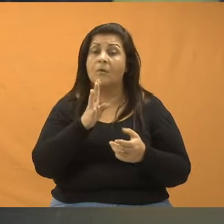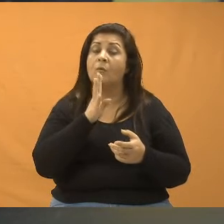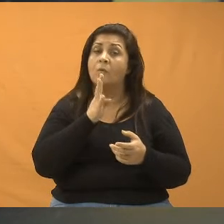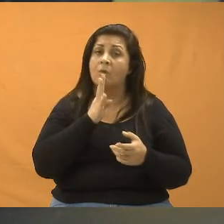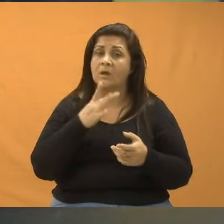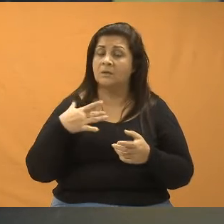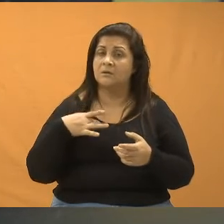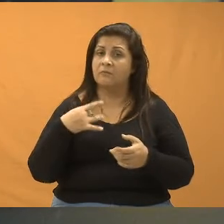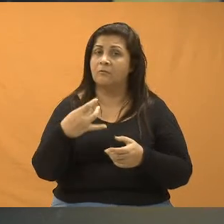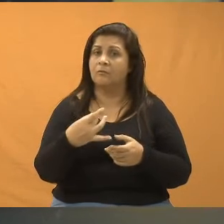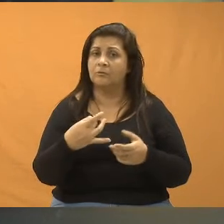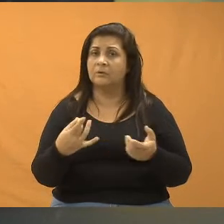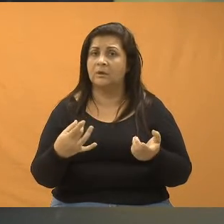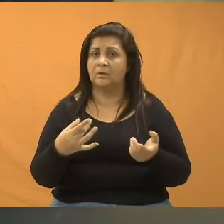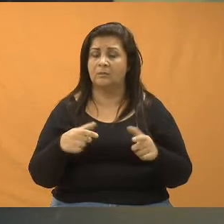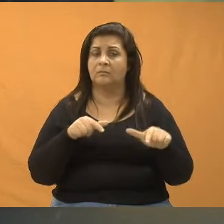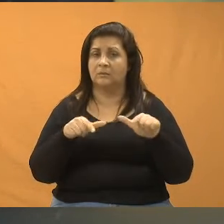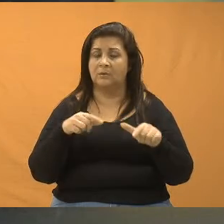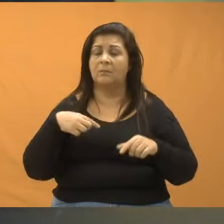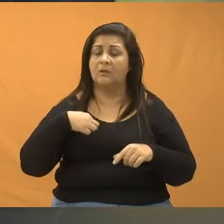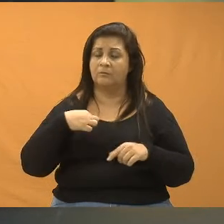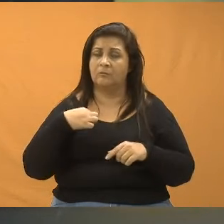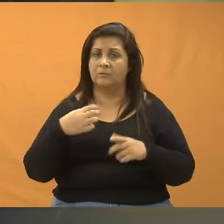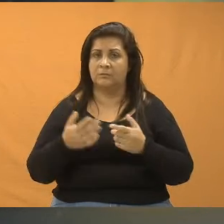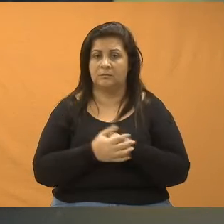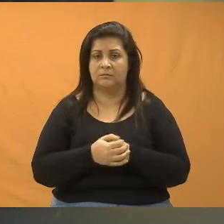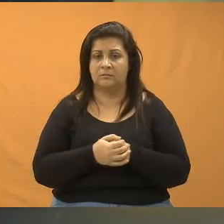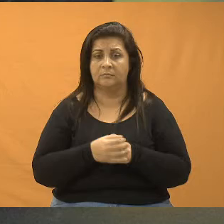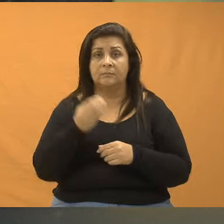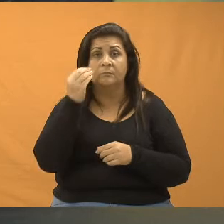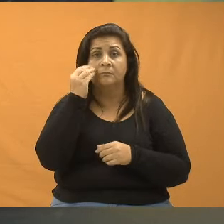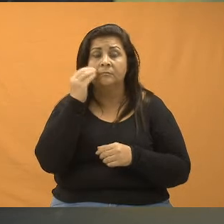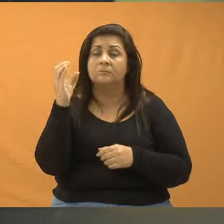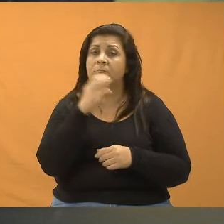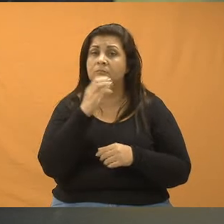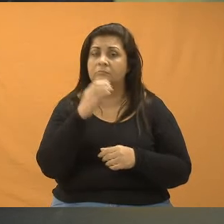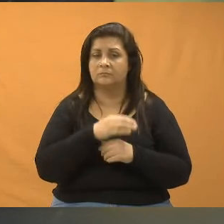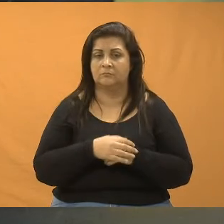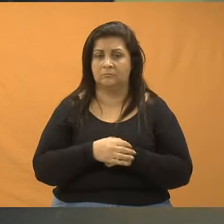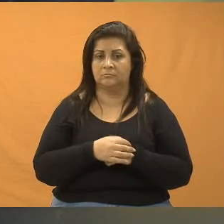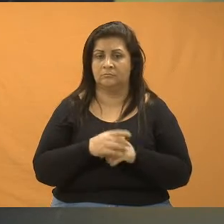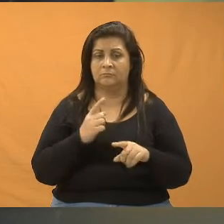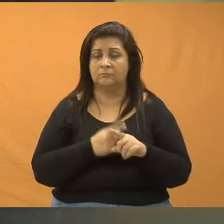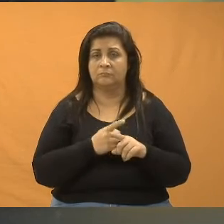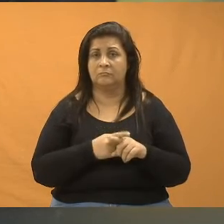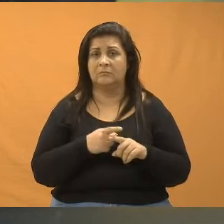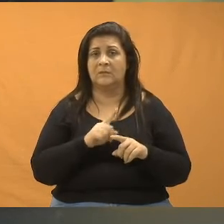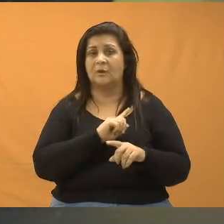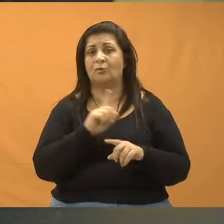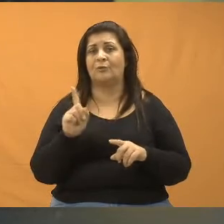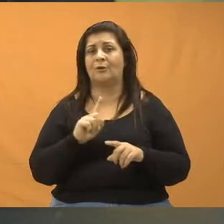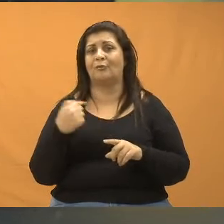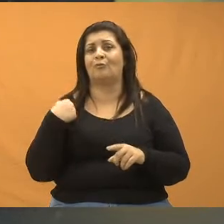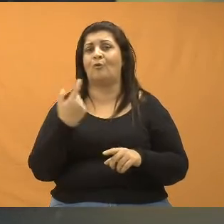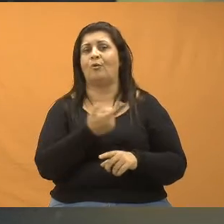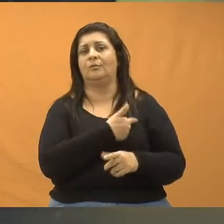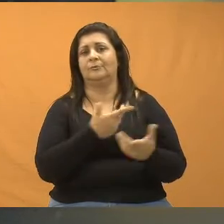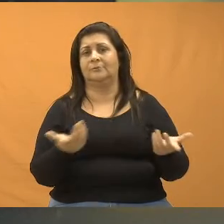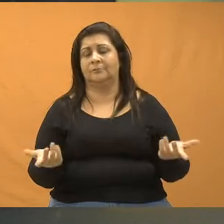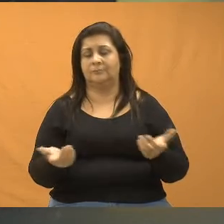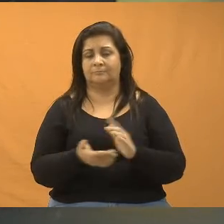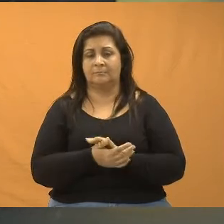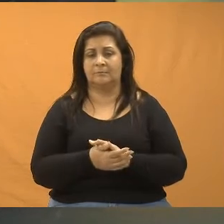Casa e tentar acelerar esse processo que não depende de nós aqui, depende,